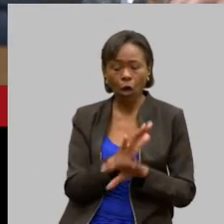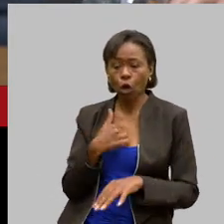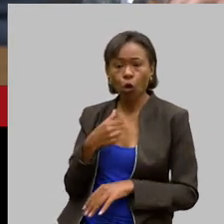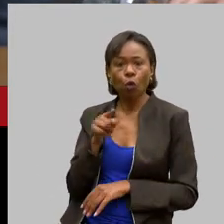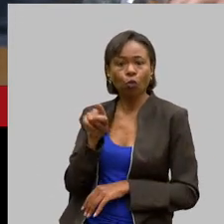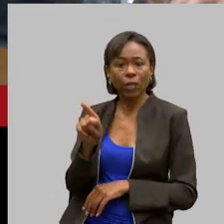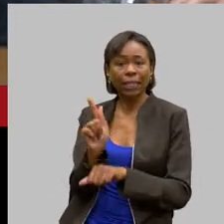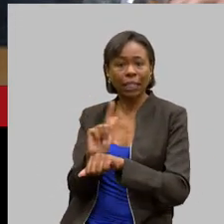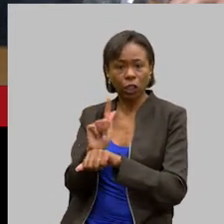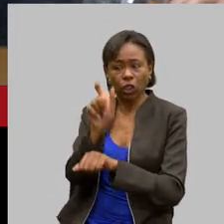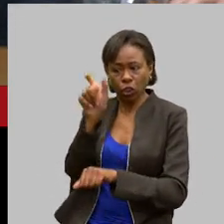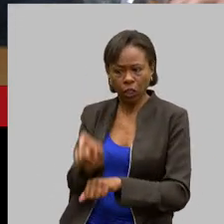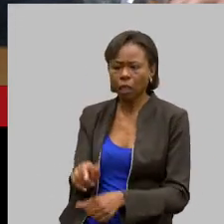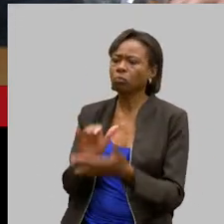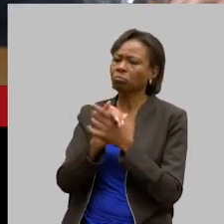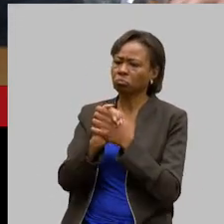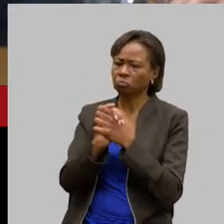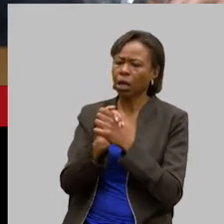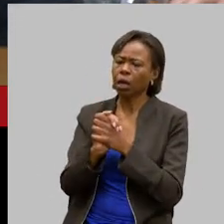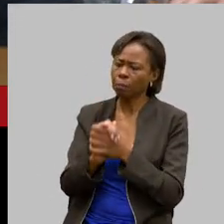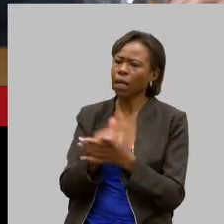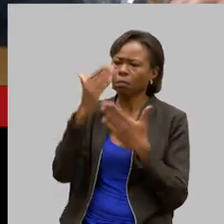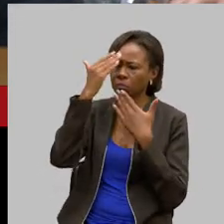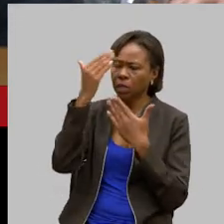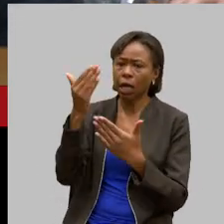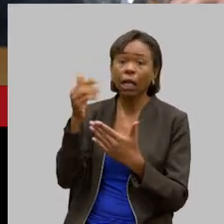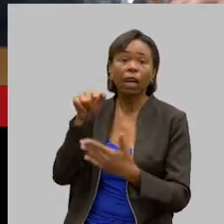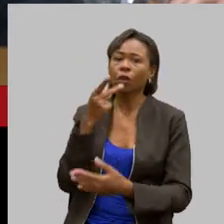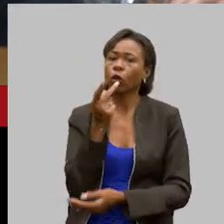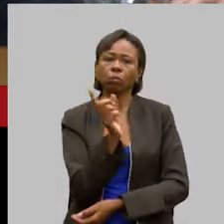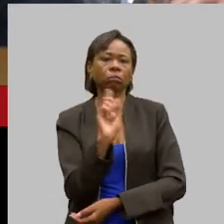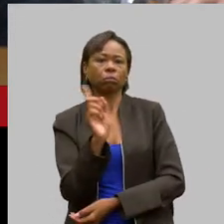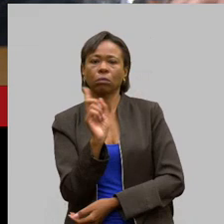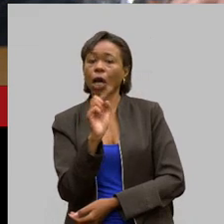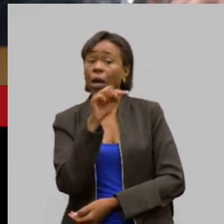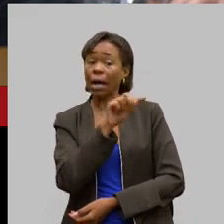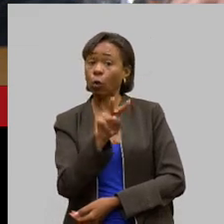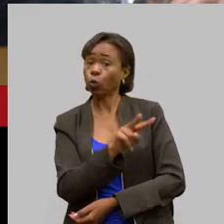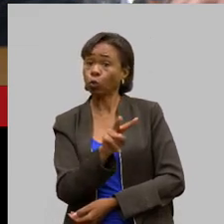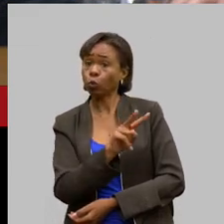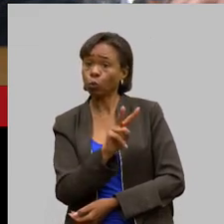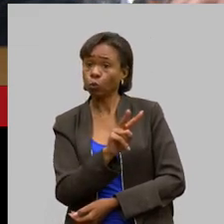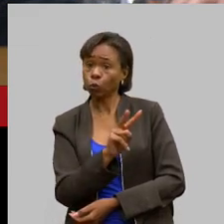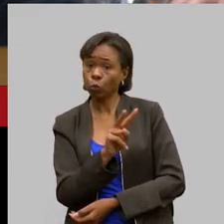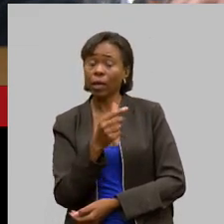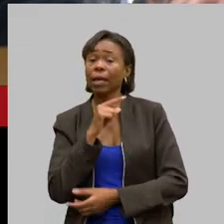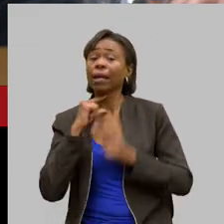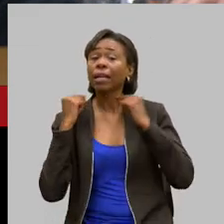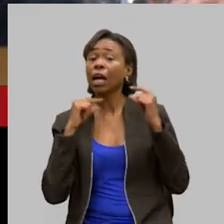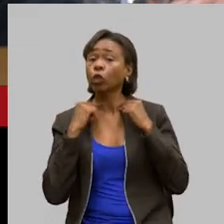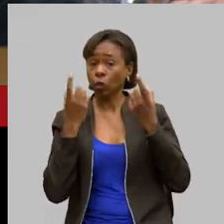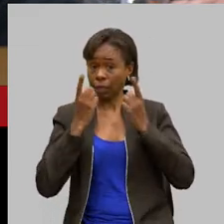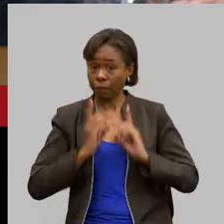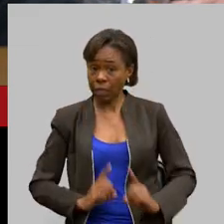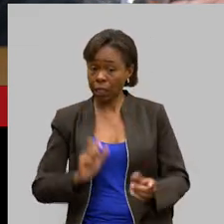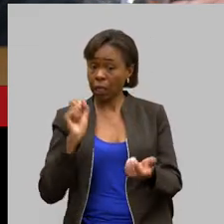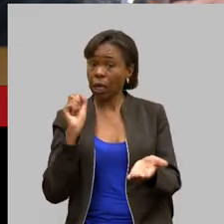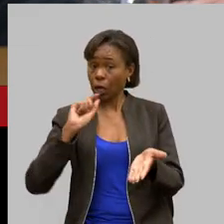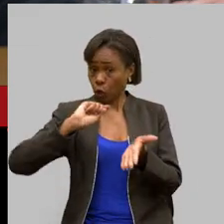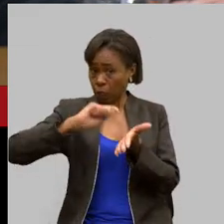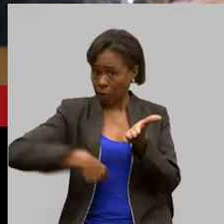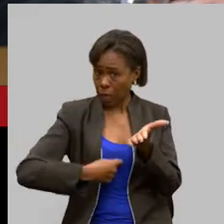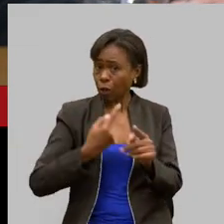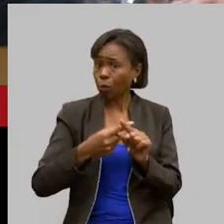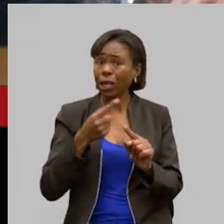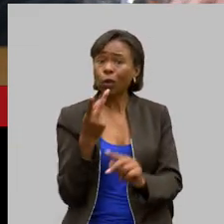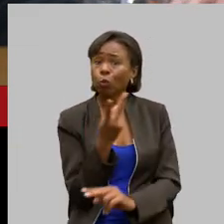agradecendo ele disse que não que os garçons que tinham sido contratados com aquelas deficiências eram os mais eficientes e que tinham